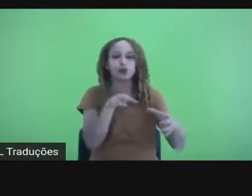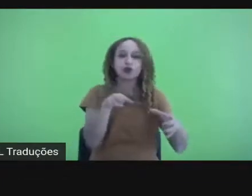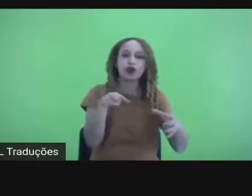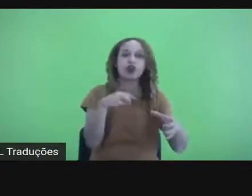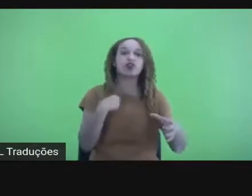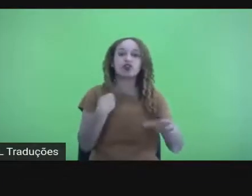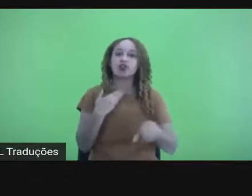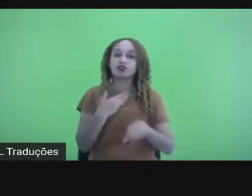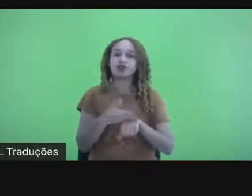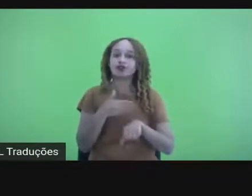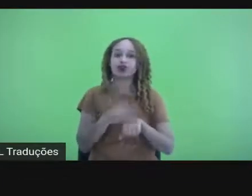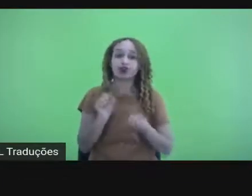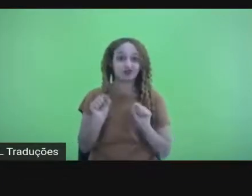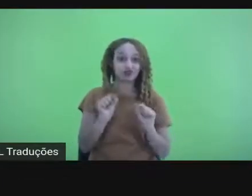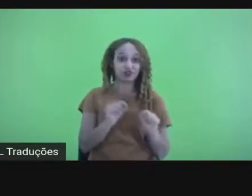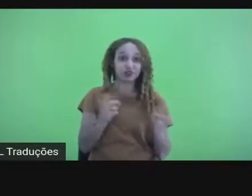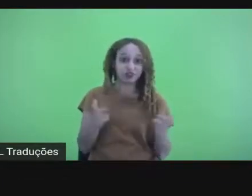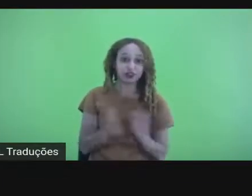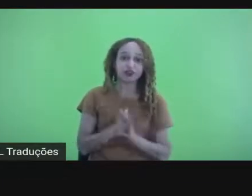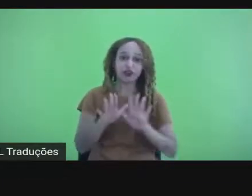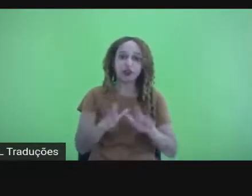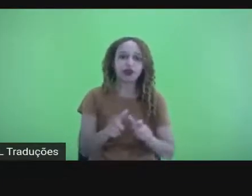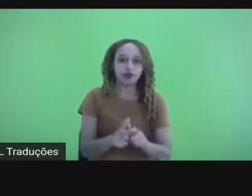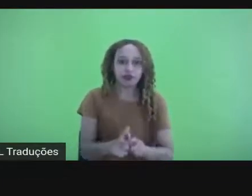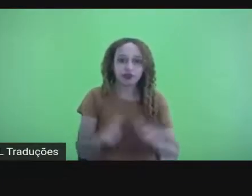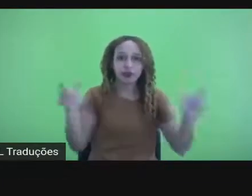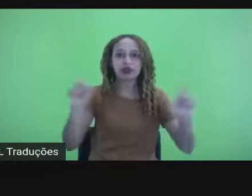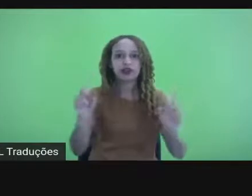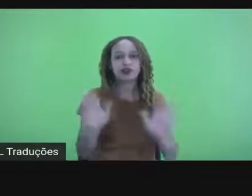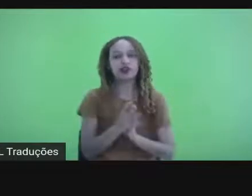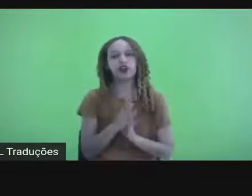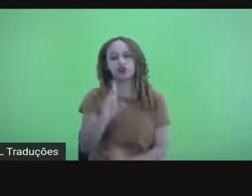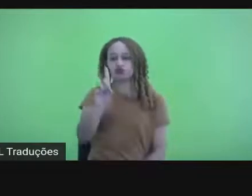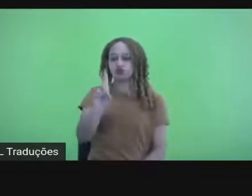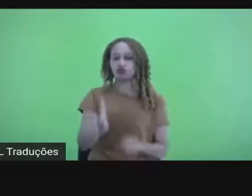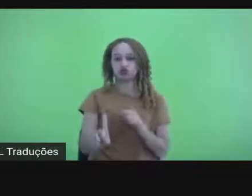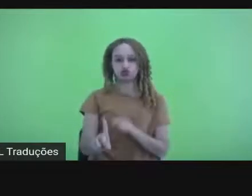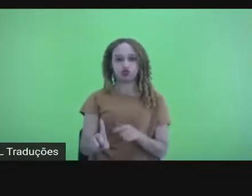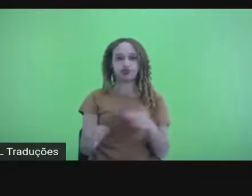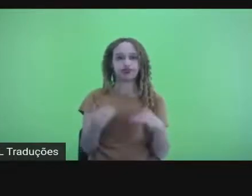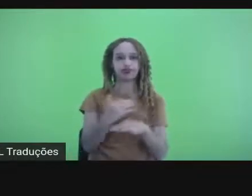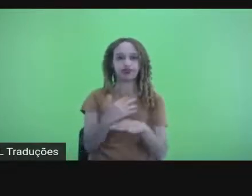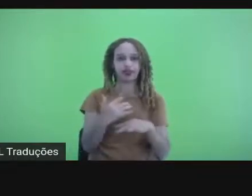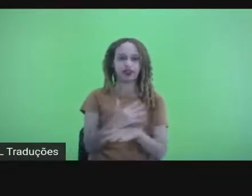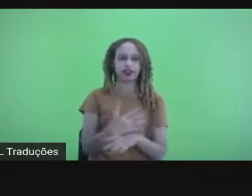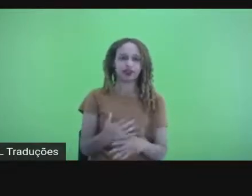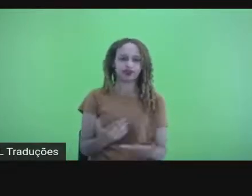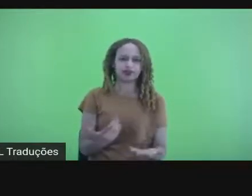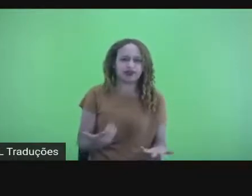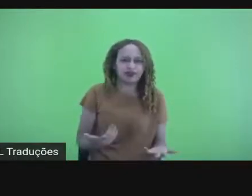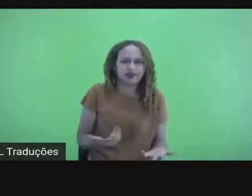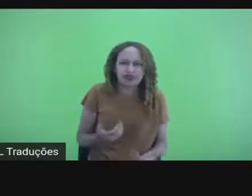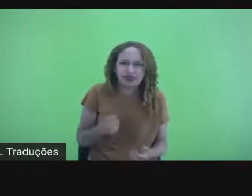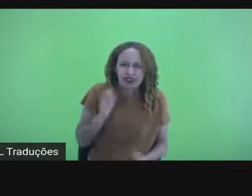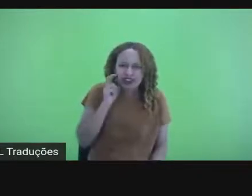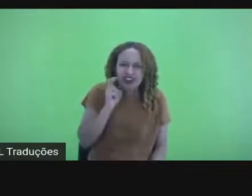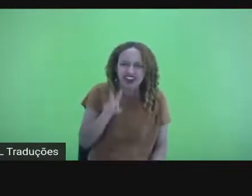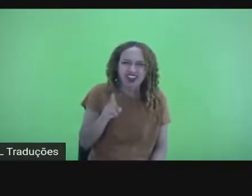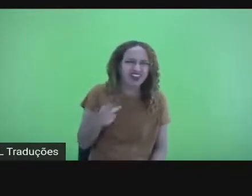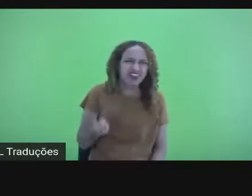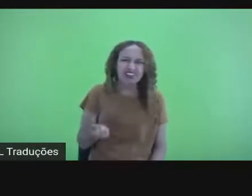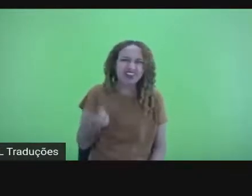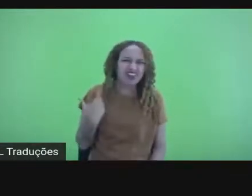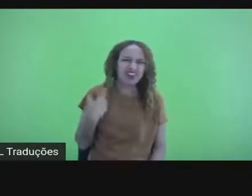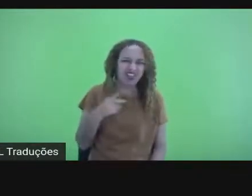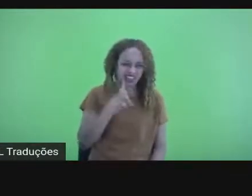todo, não. Tanto é que quando a gente fala em direito à cidade, né, tem muita gente que estranha o termo. Fala, como assim